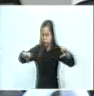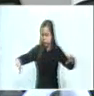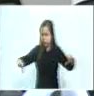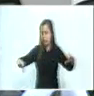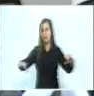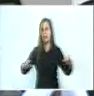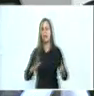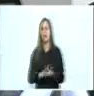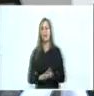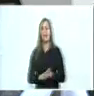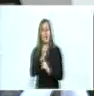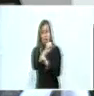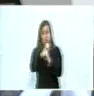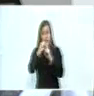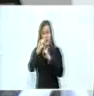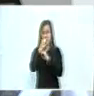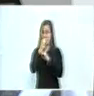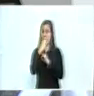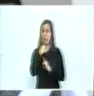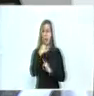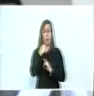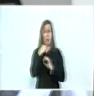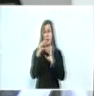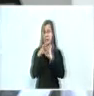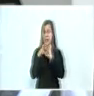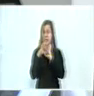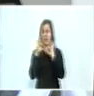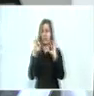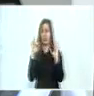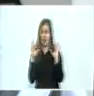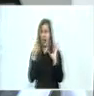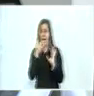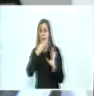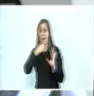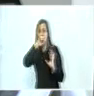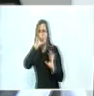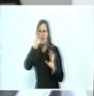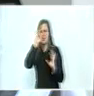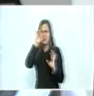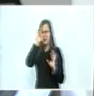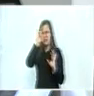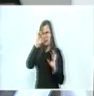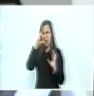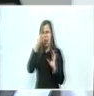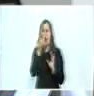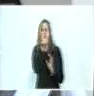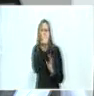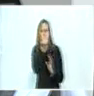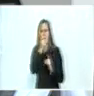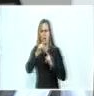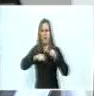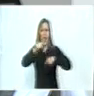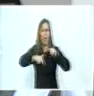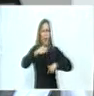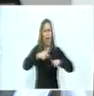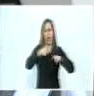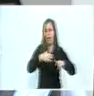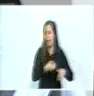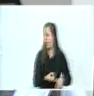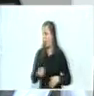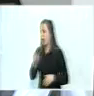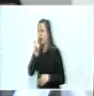sociedade contemporânea, não se pode permitir que o pai seja apenas aquele que coloca comida na mesa. Deve